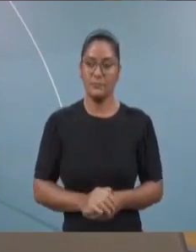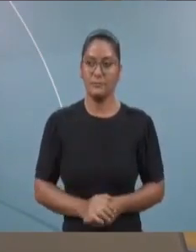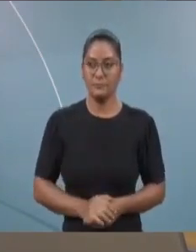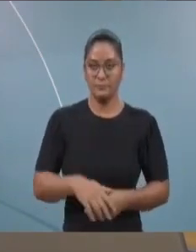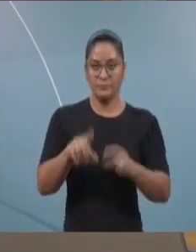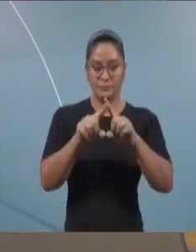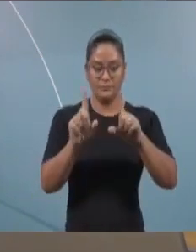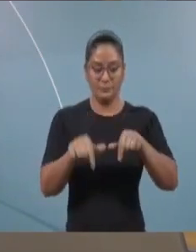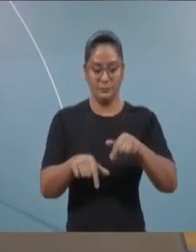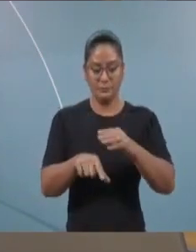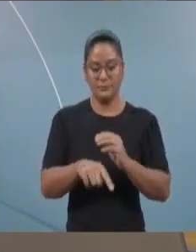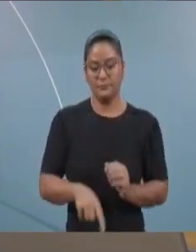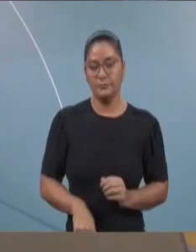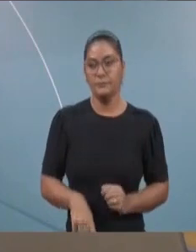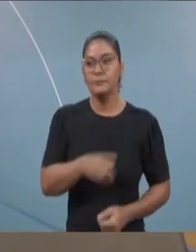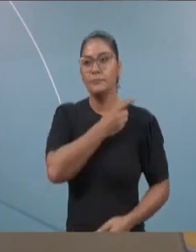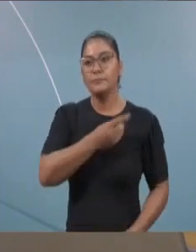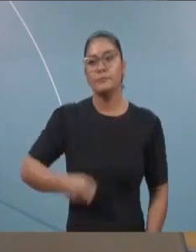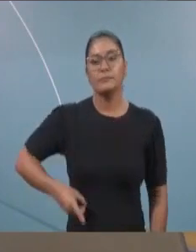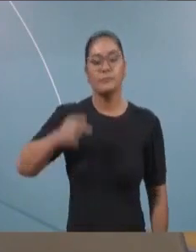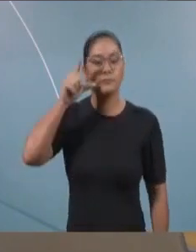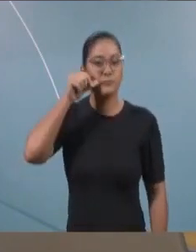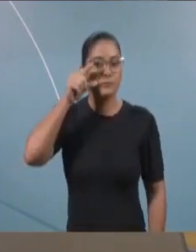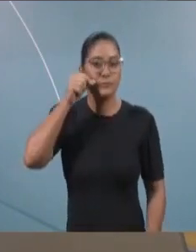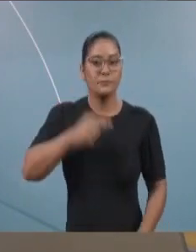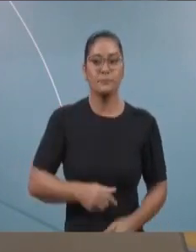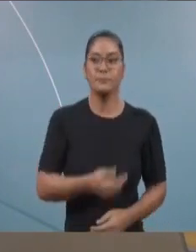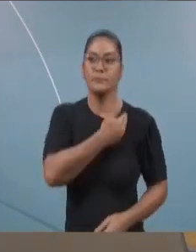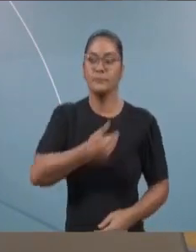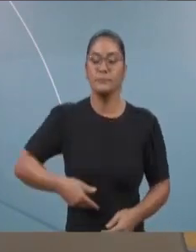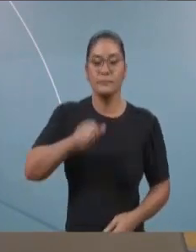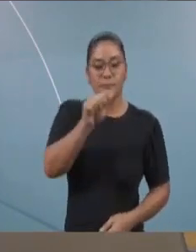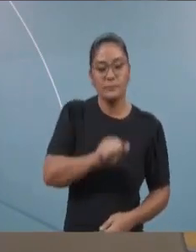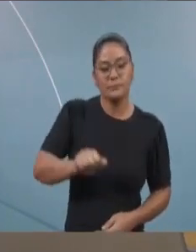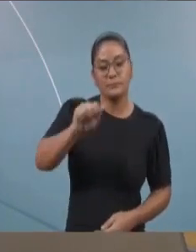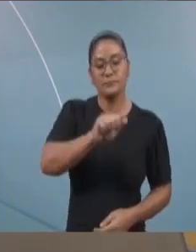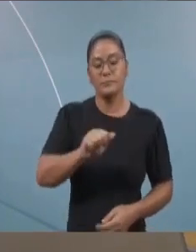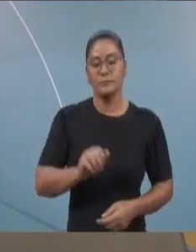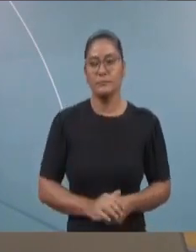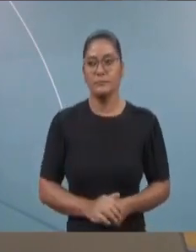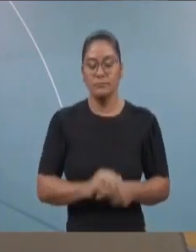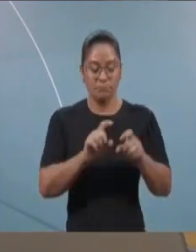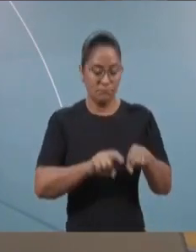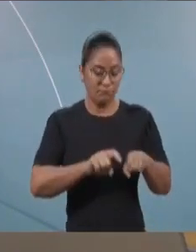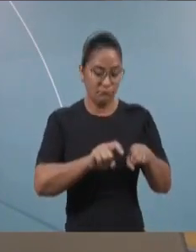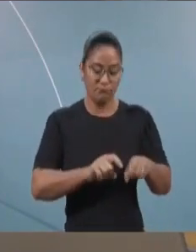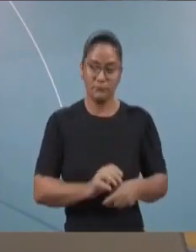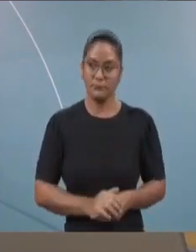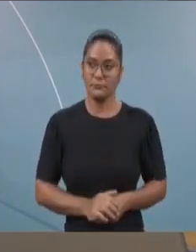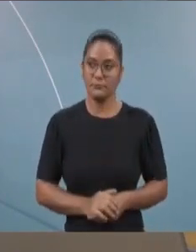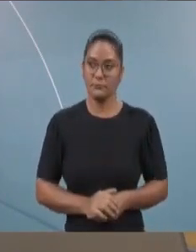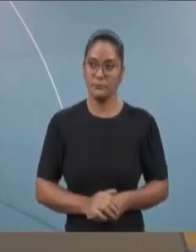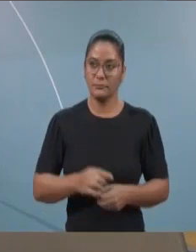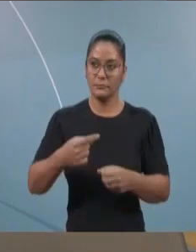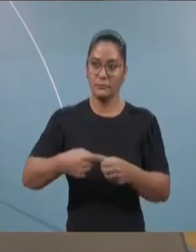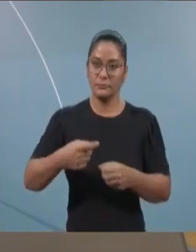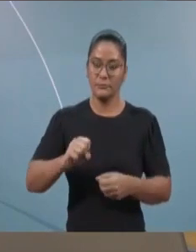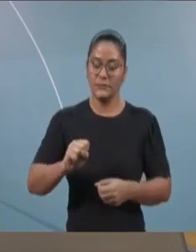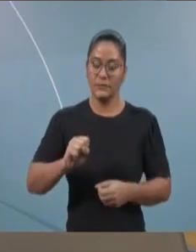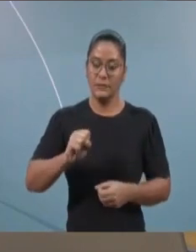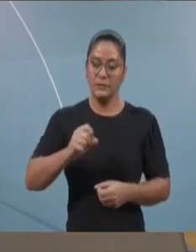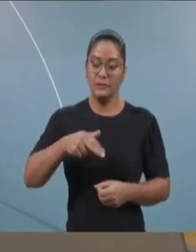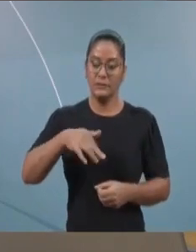elito deputado Baldo Fernand que reconhece como de utilidade pública Estadual Associação dos pequenos Produtores Rurais de Santa Luísa